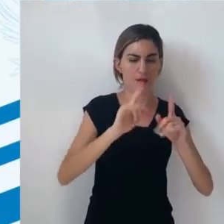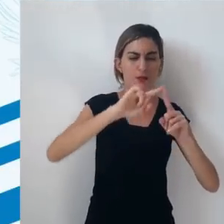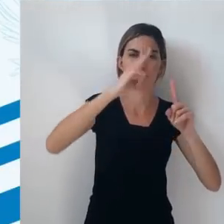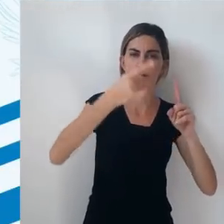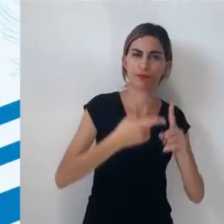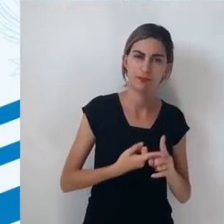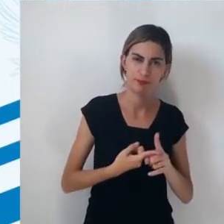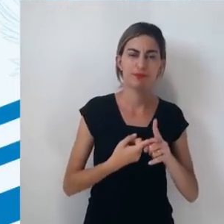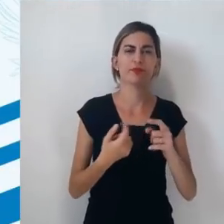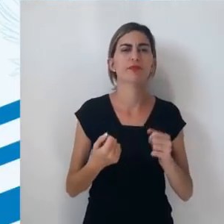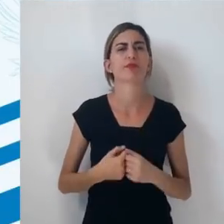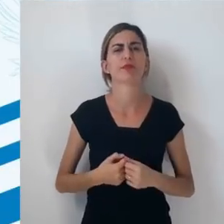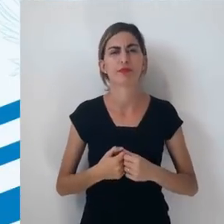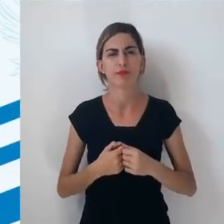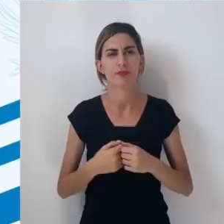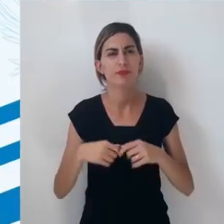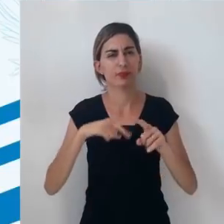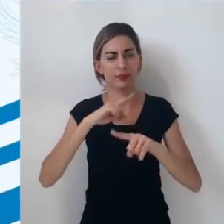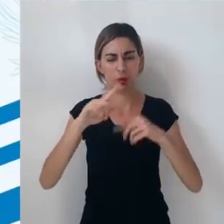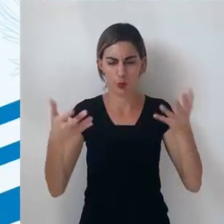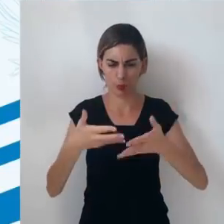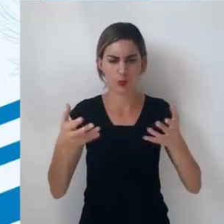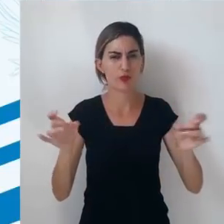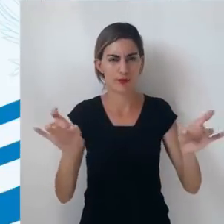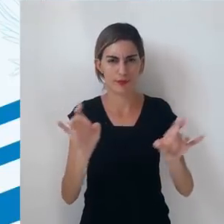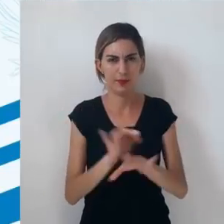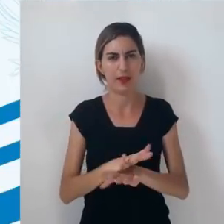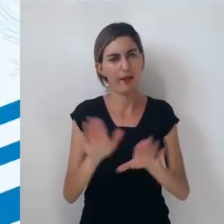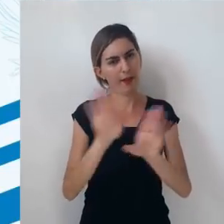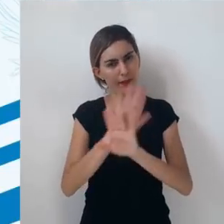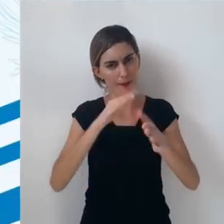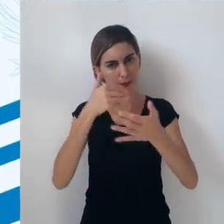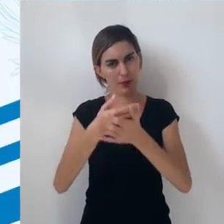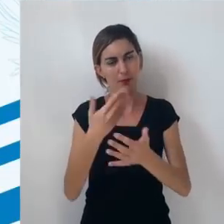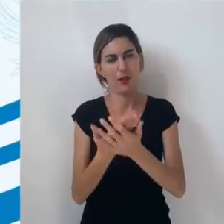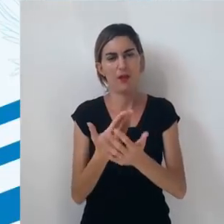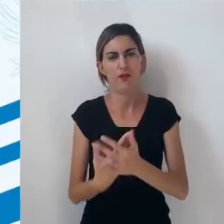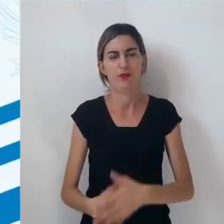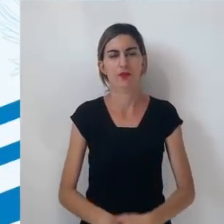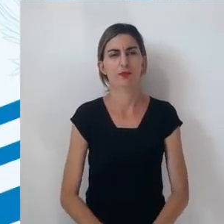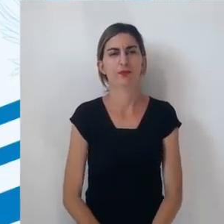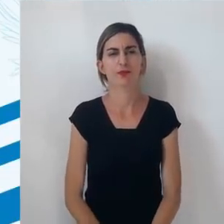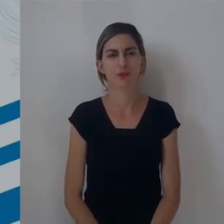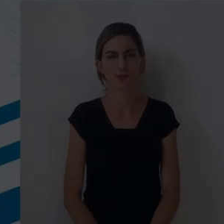do período de infertilidade. E por hoje a gente acaba. Até a próxima aula.